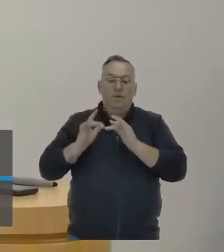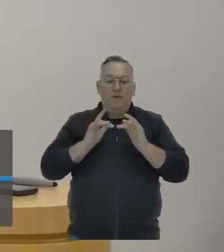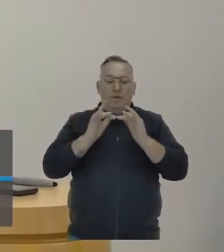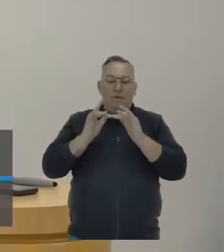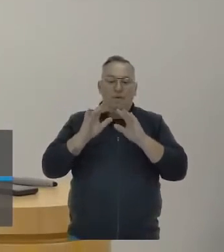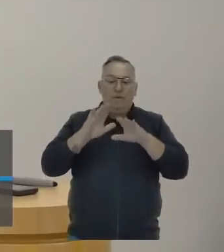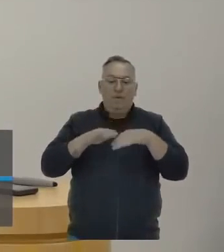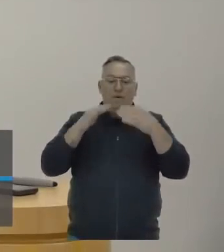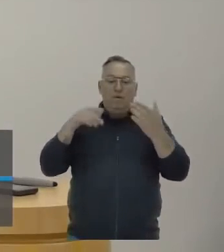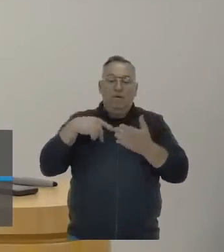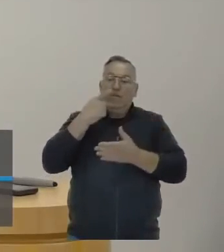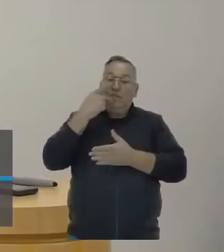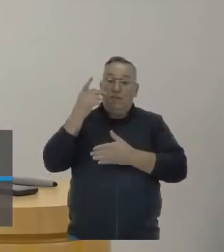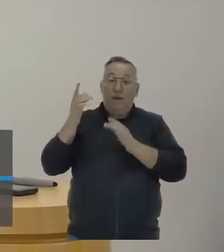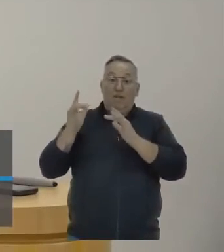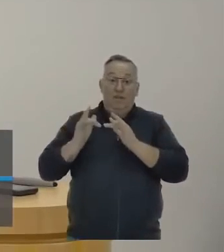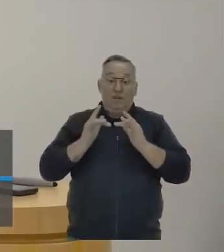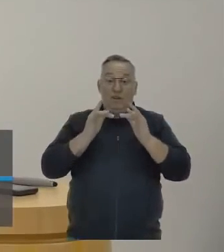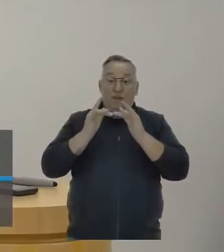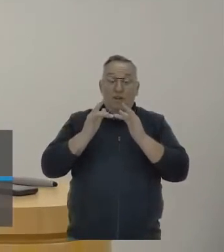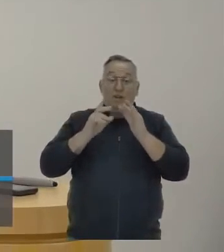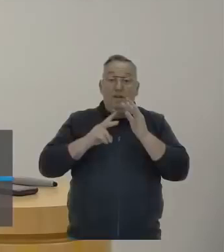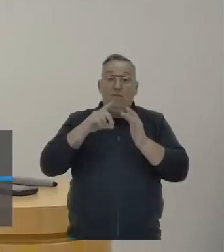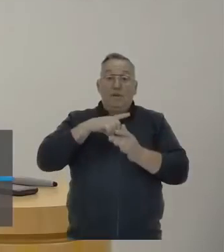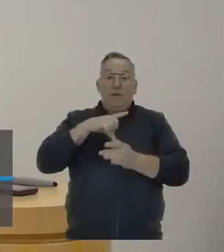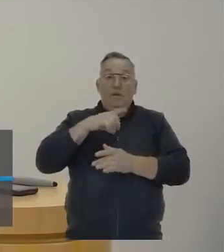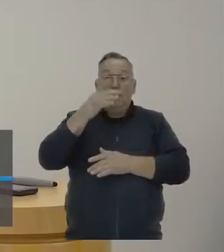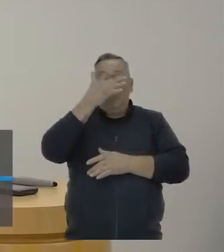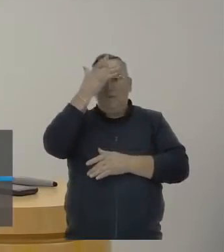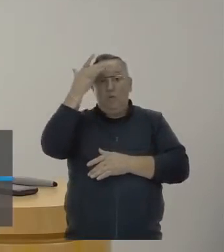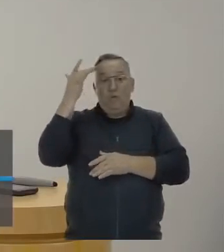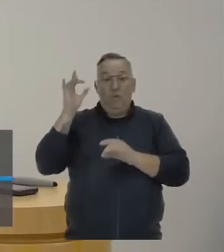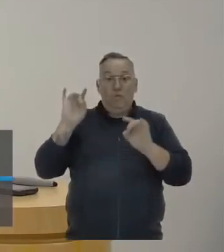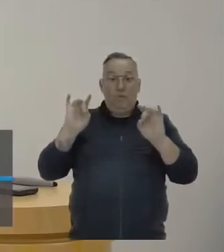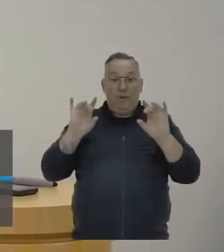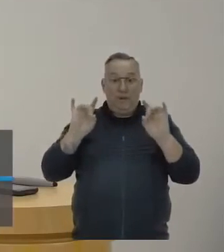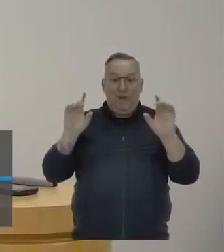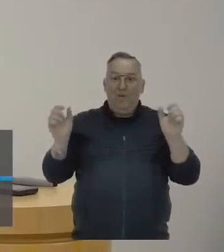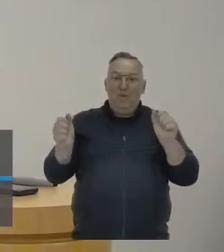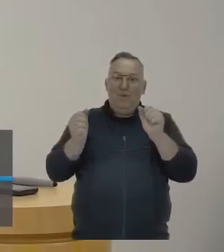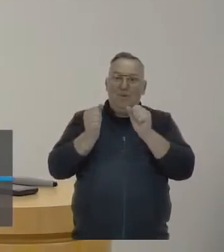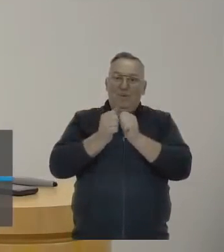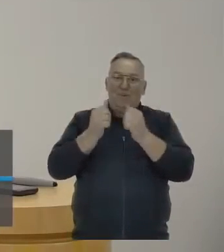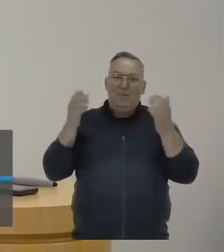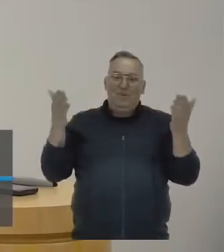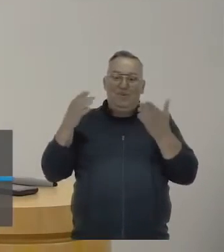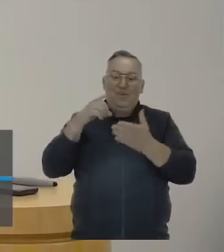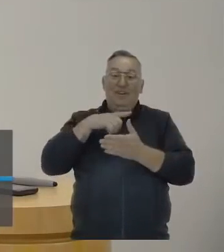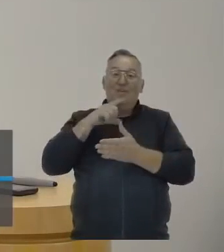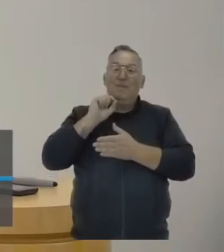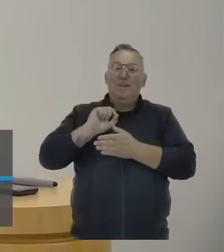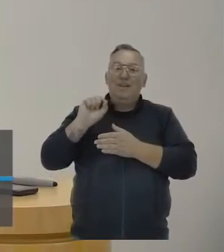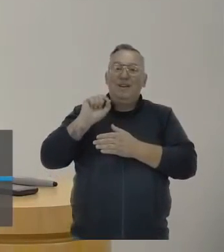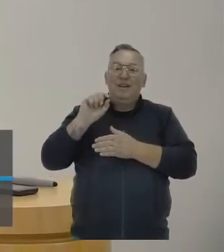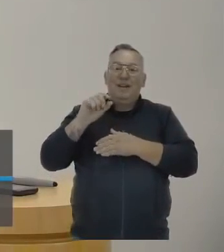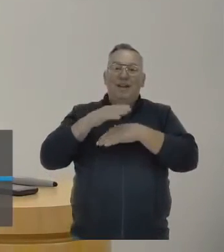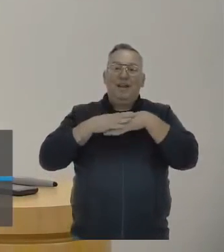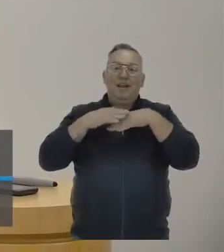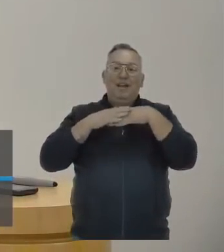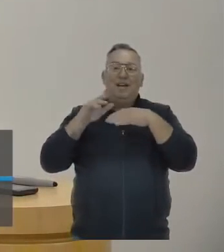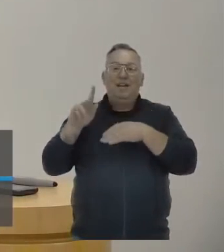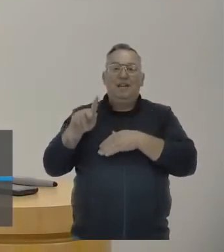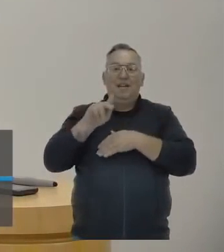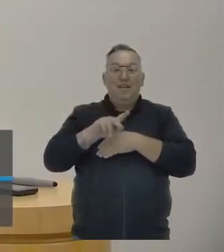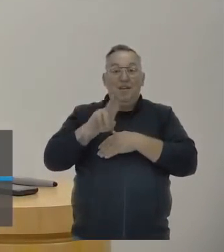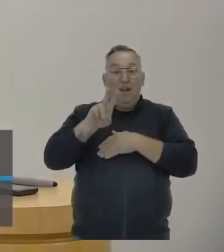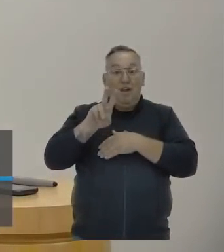e quando a gente fala de interação, a gente sempre tem que ter uma pessoa muito especial aqui conosco. E hoje nós temos a nossa querida professora